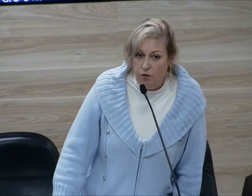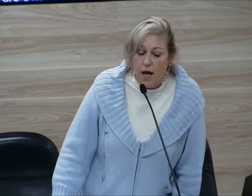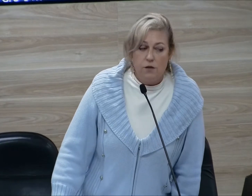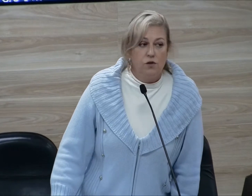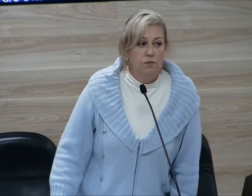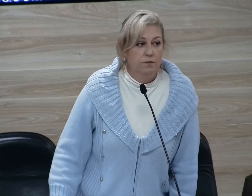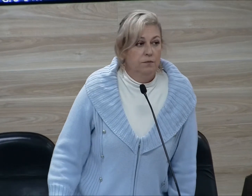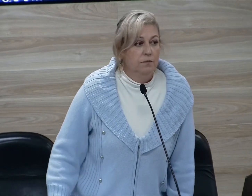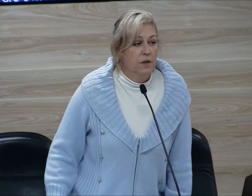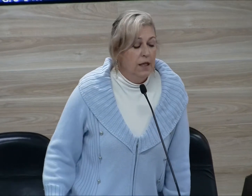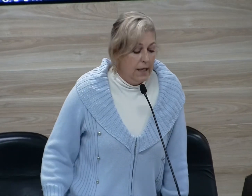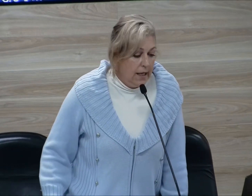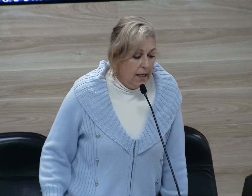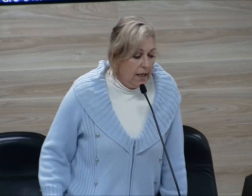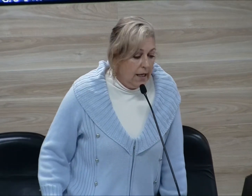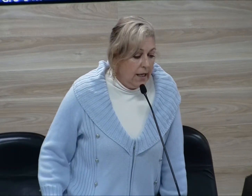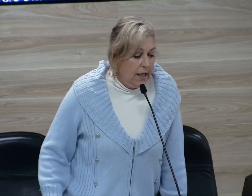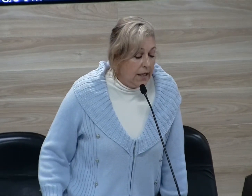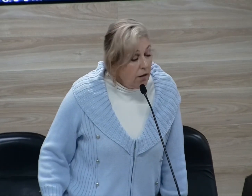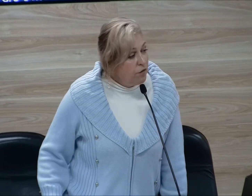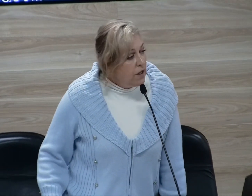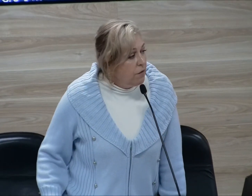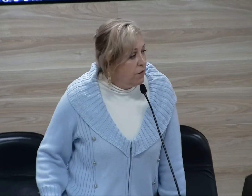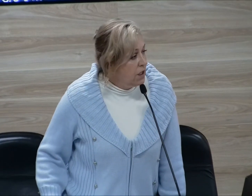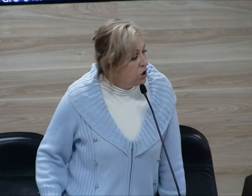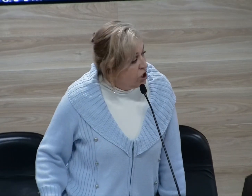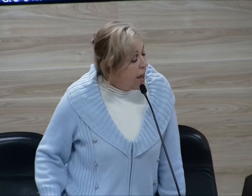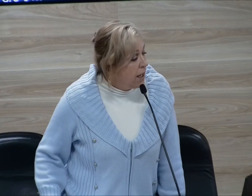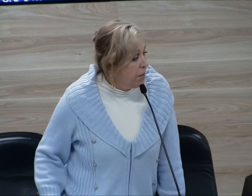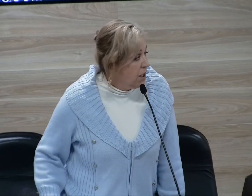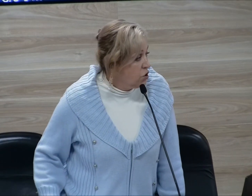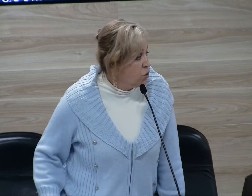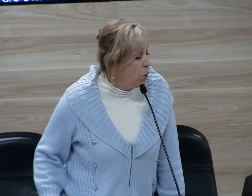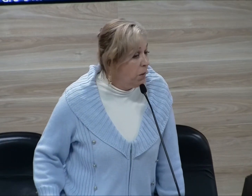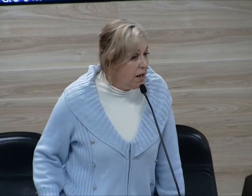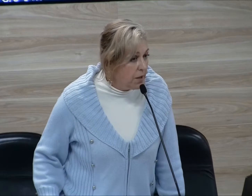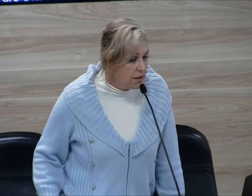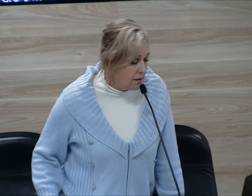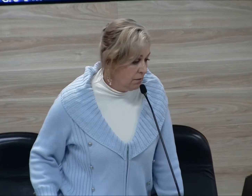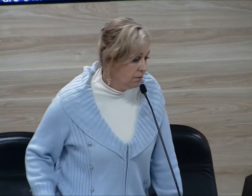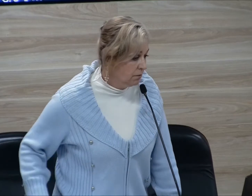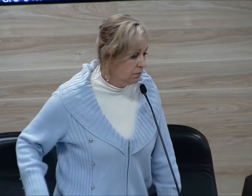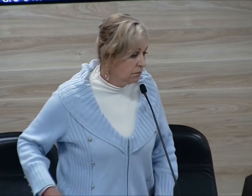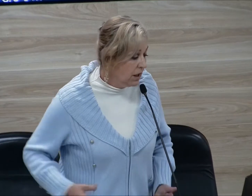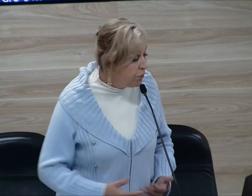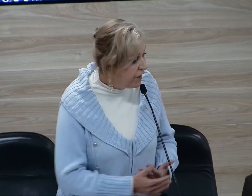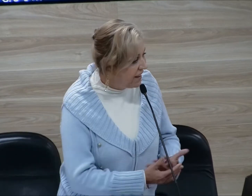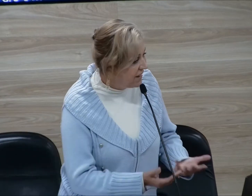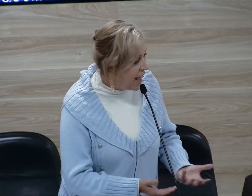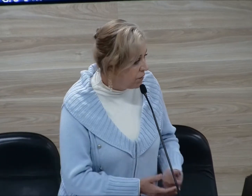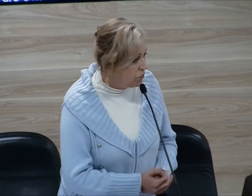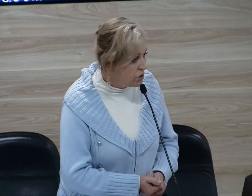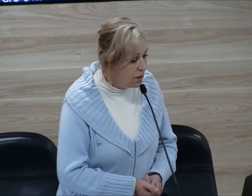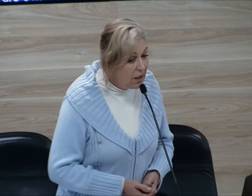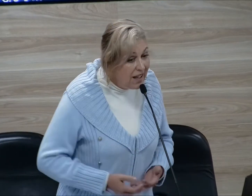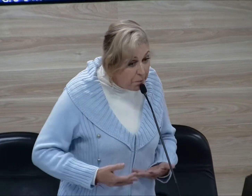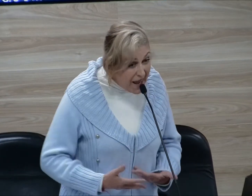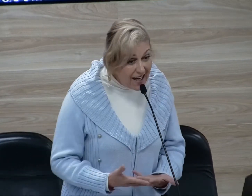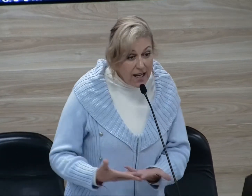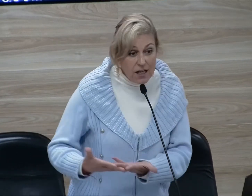dos Advogados. Quem vive diariamente os problemas